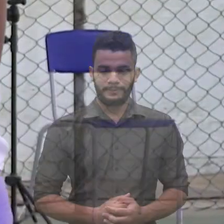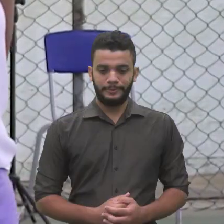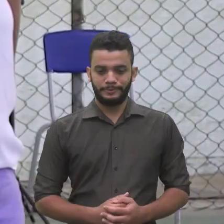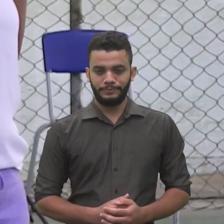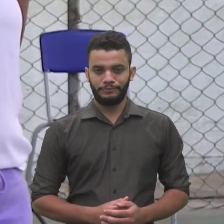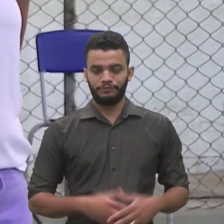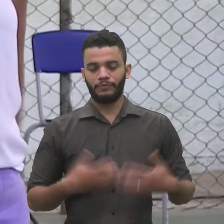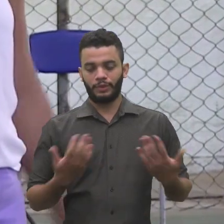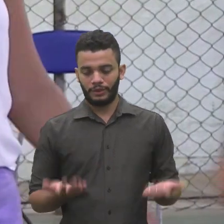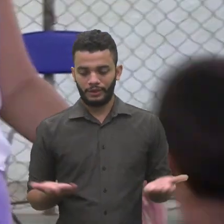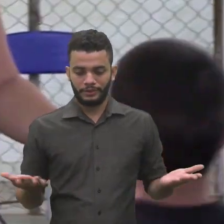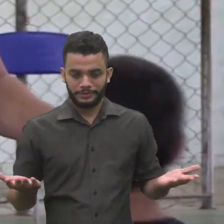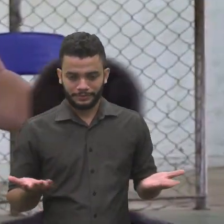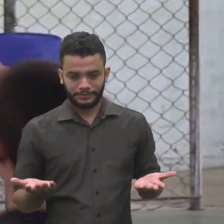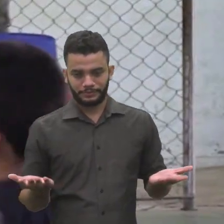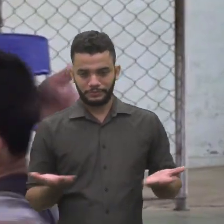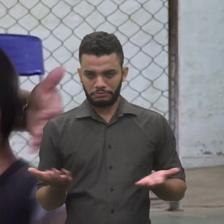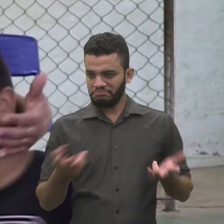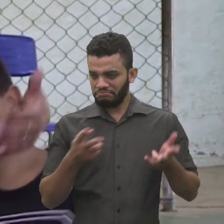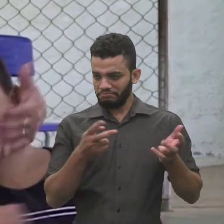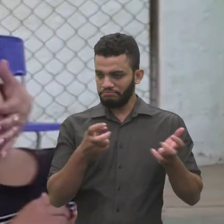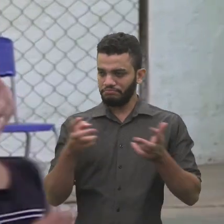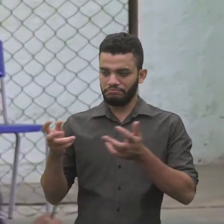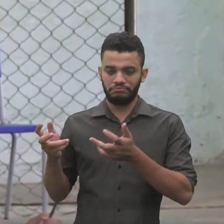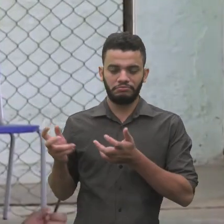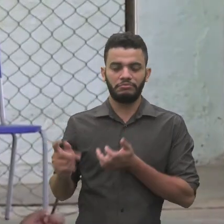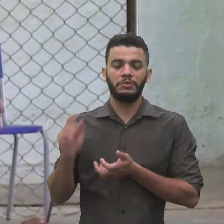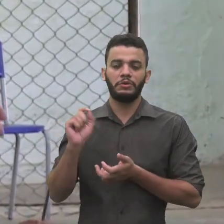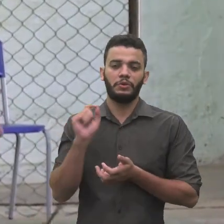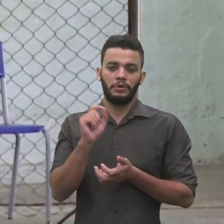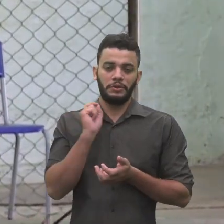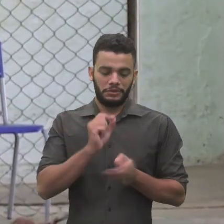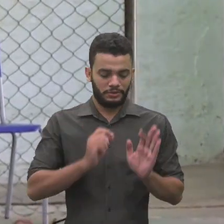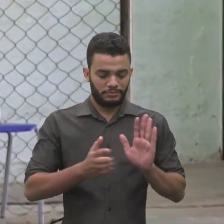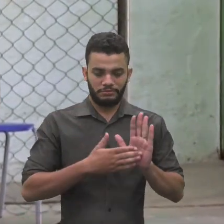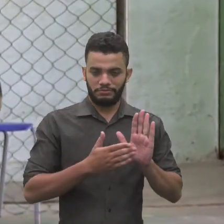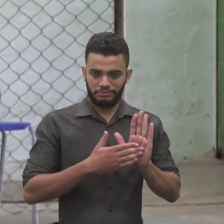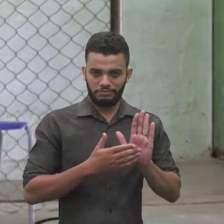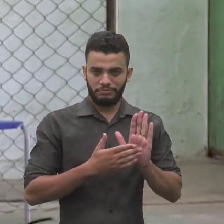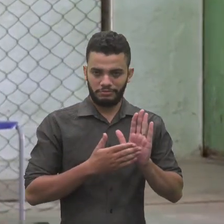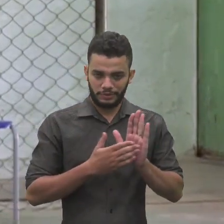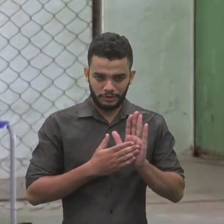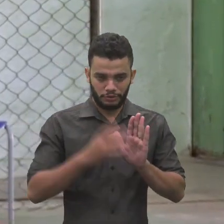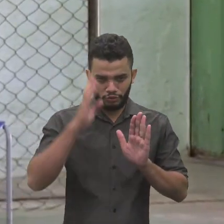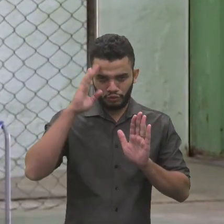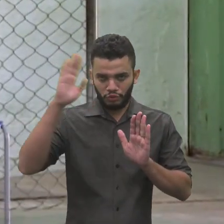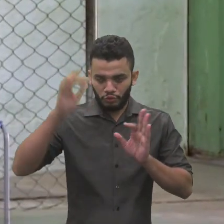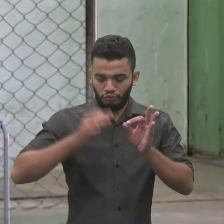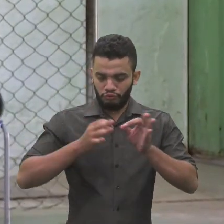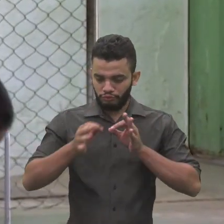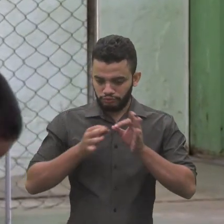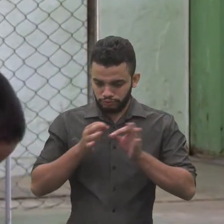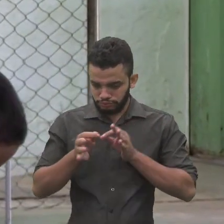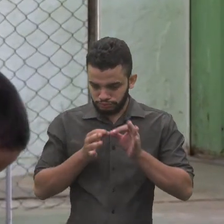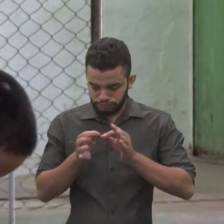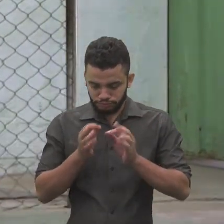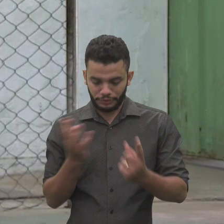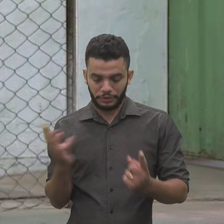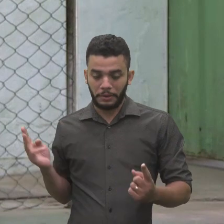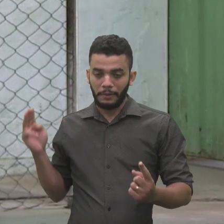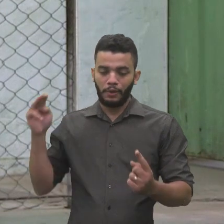uma vez, provou-se que o nosso projeto institucional Gestando o Sonho, Alcançando